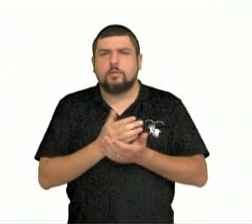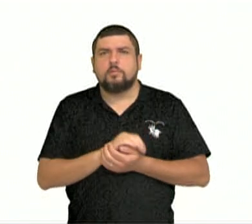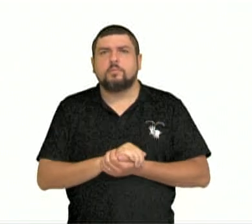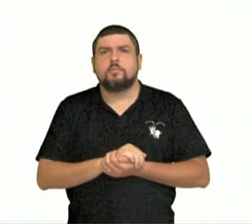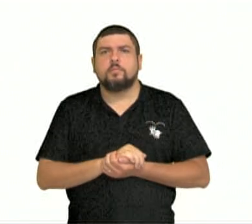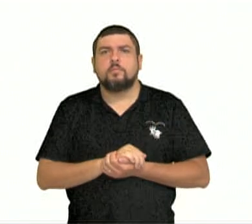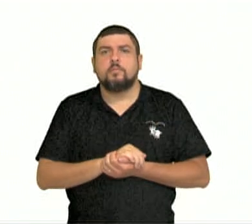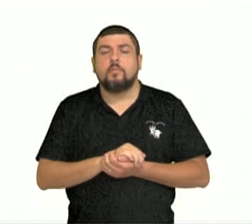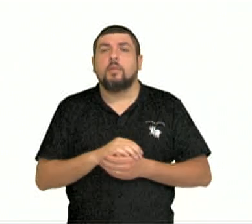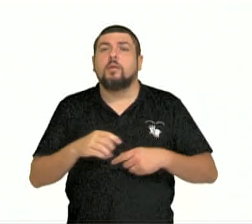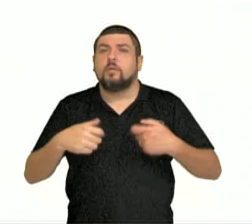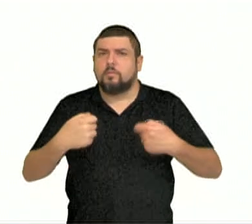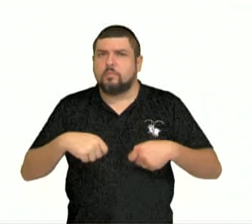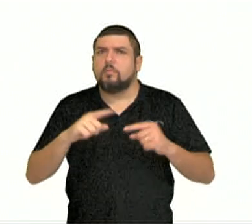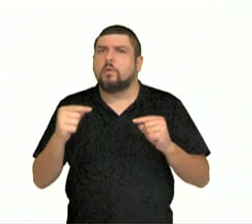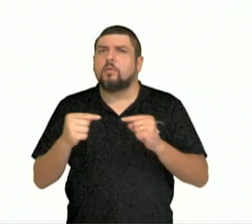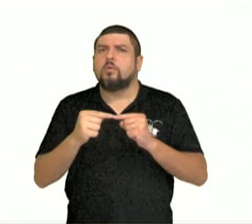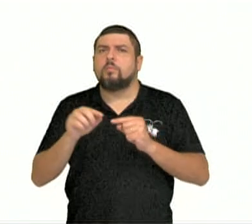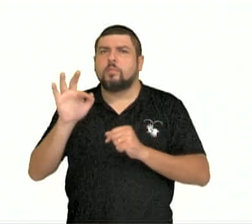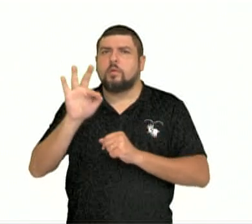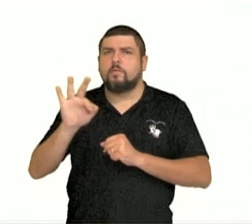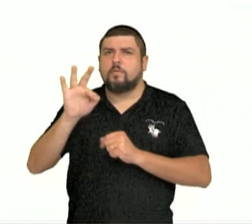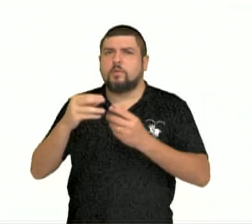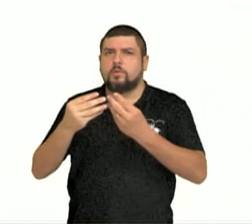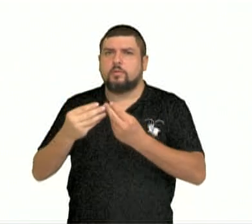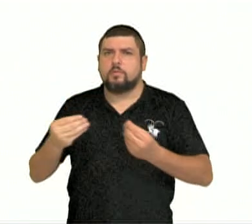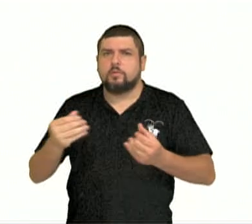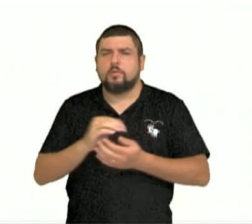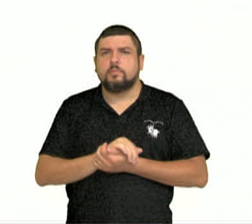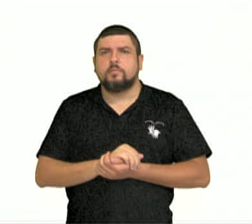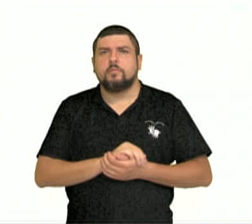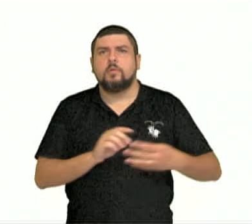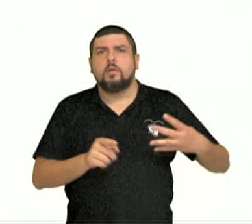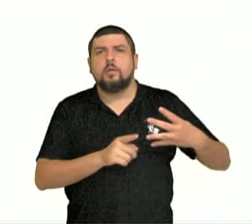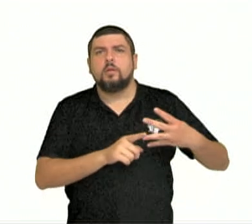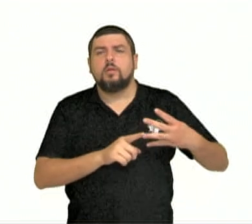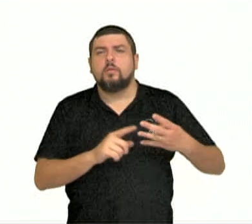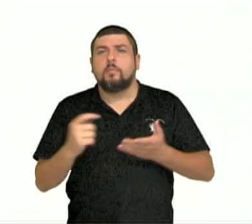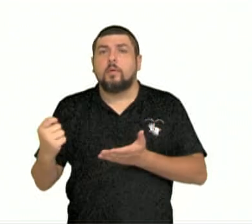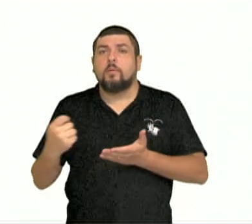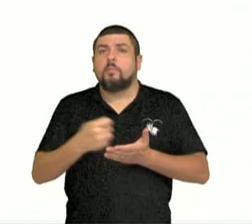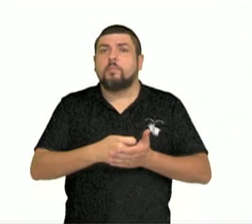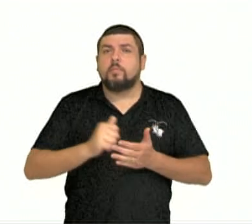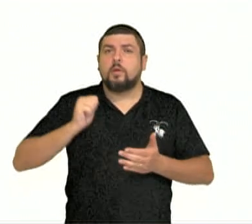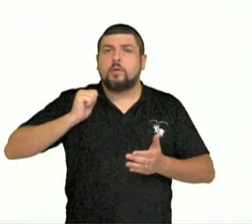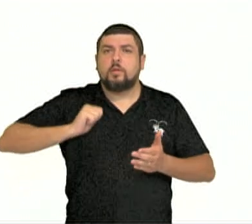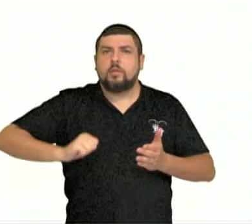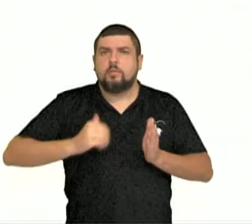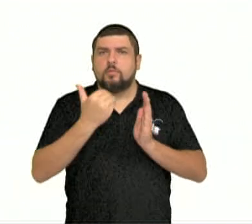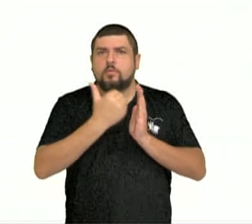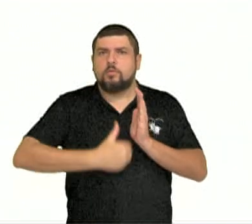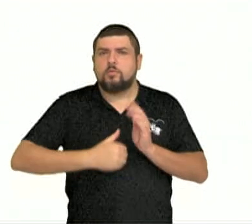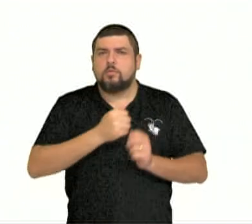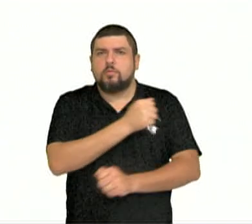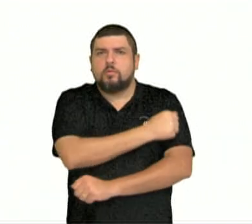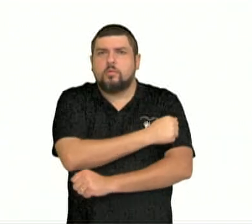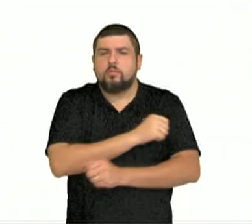necessários a uma universidade de qualidade. Pagamento de bolsas dos alunos, atrasadas há 5